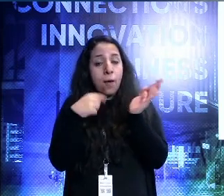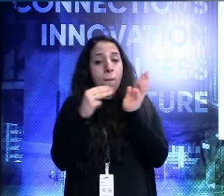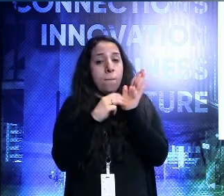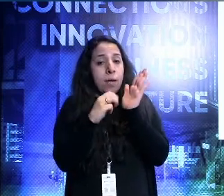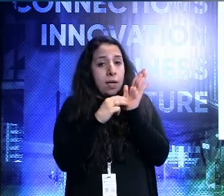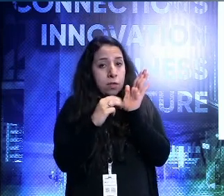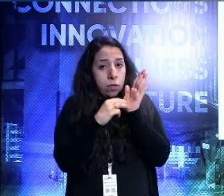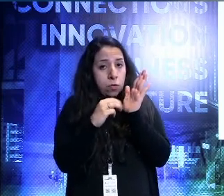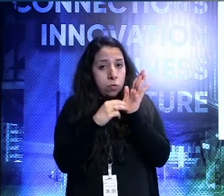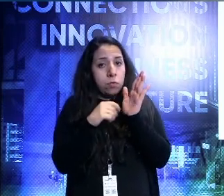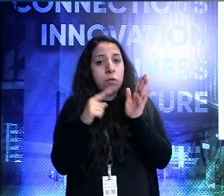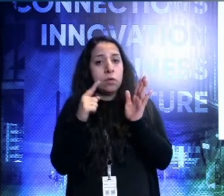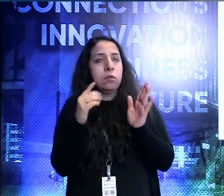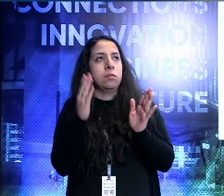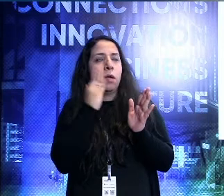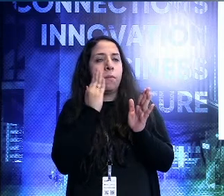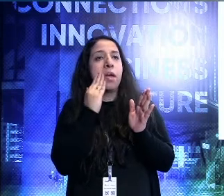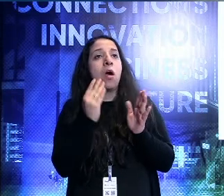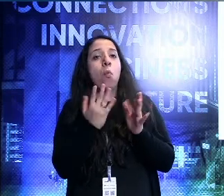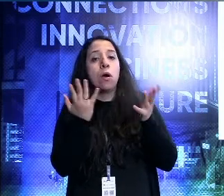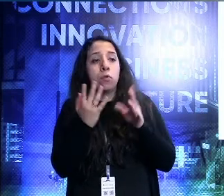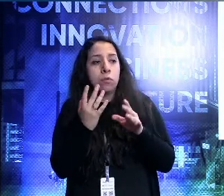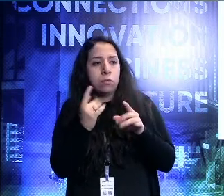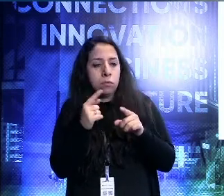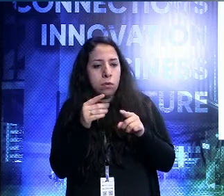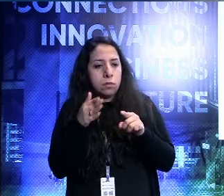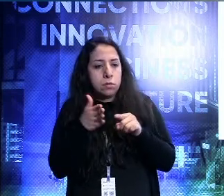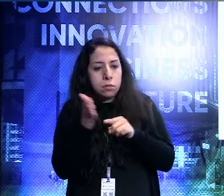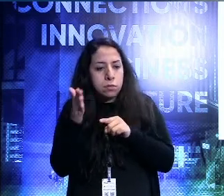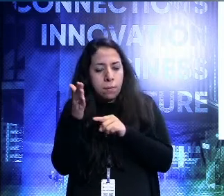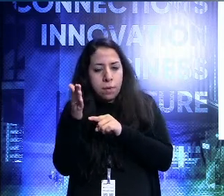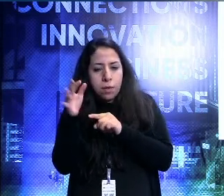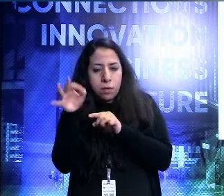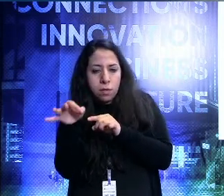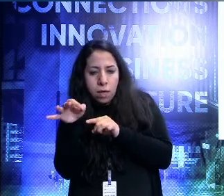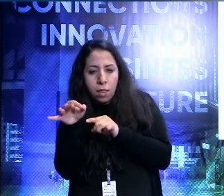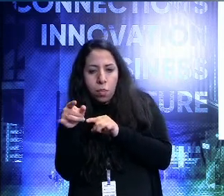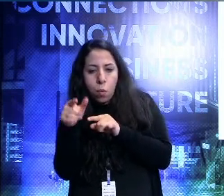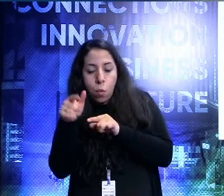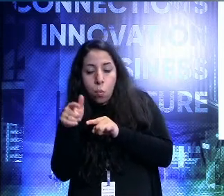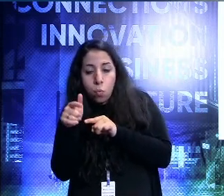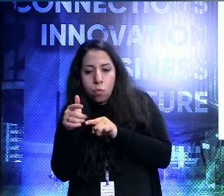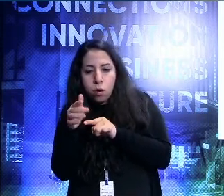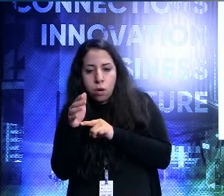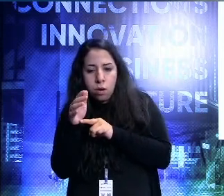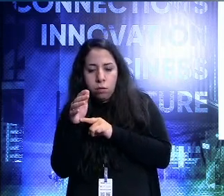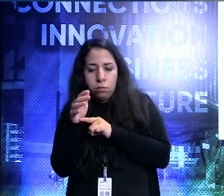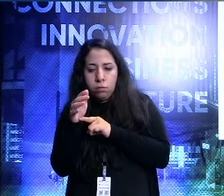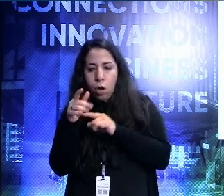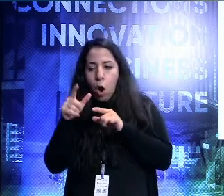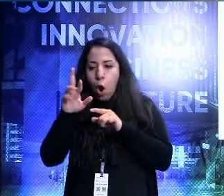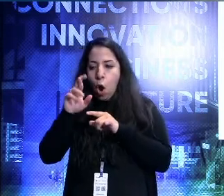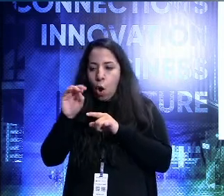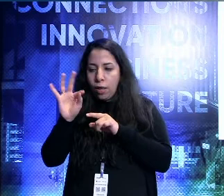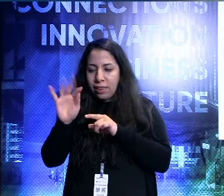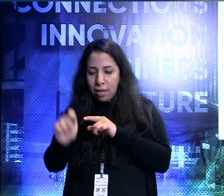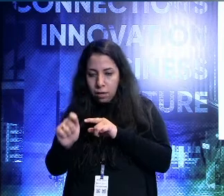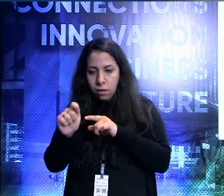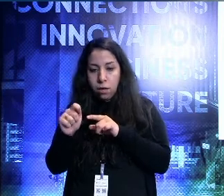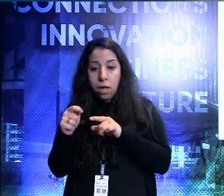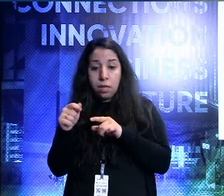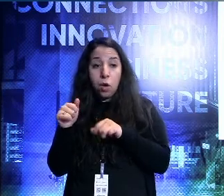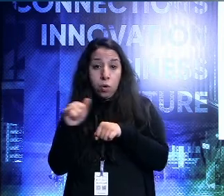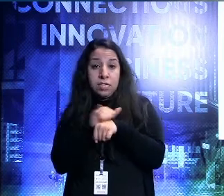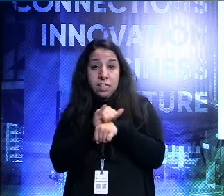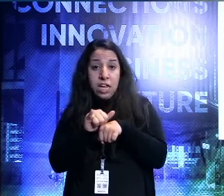o calcular rota, e cada objeto novo que eu vou criando ali embaixo, que são os objetos concretos, né, que a gente chama estratégia